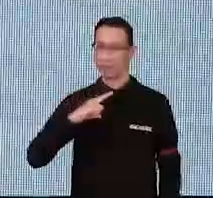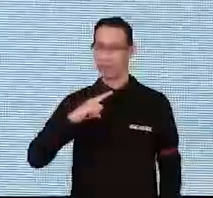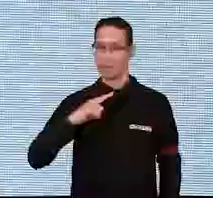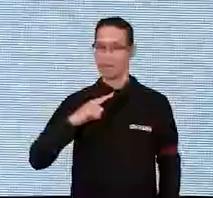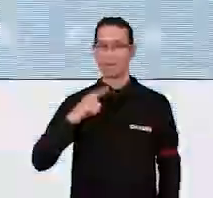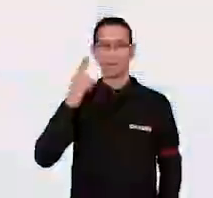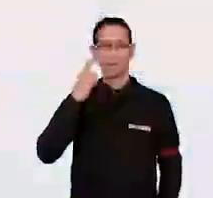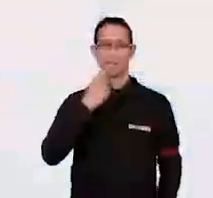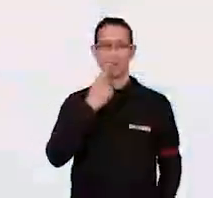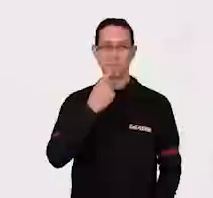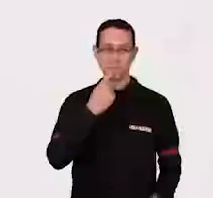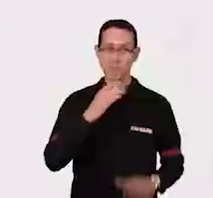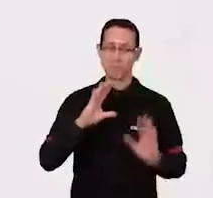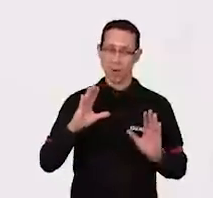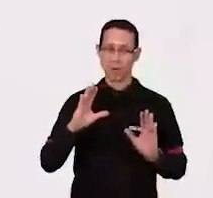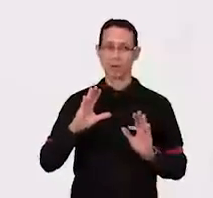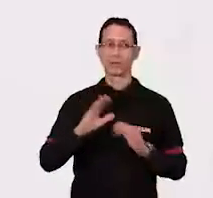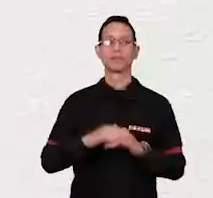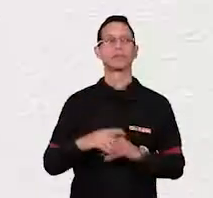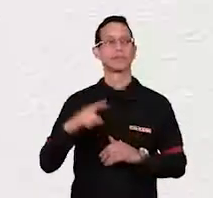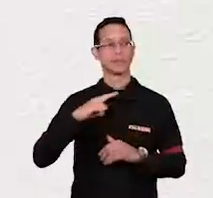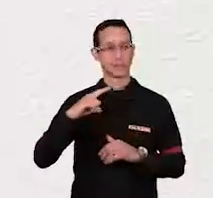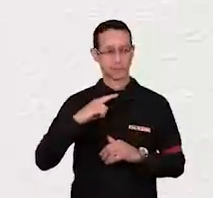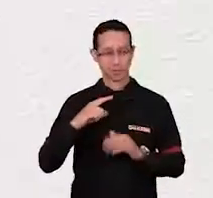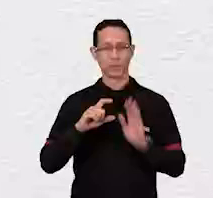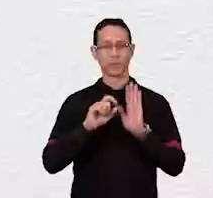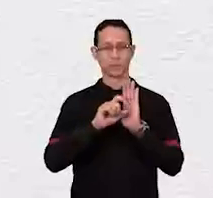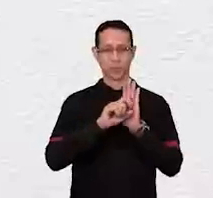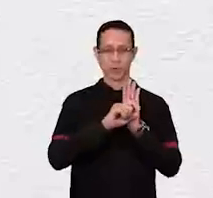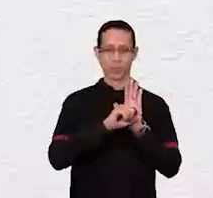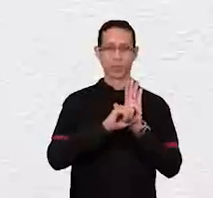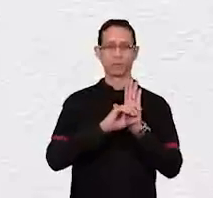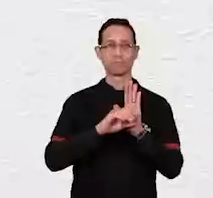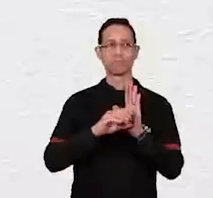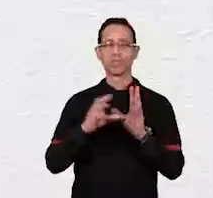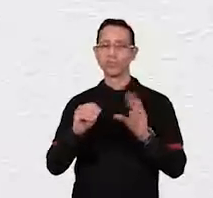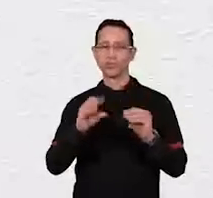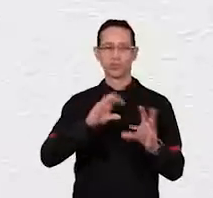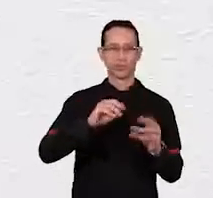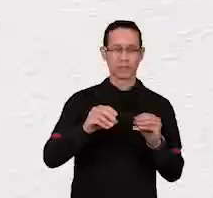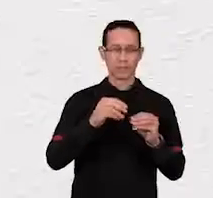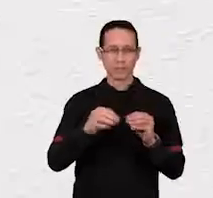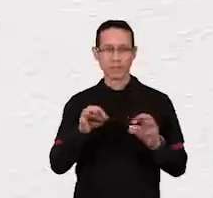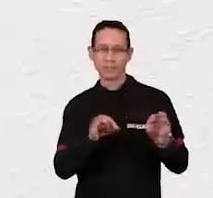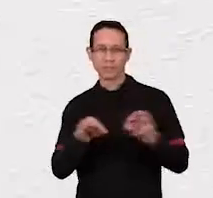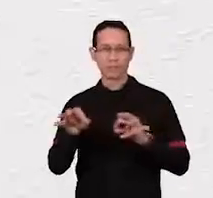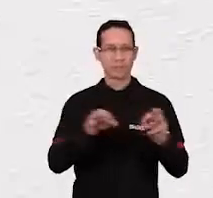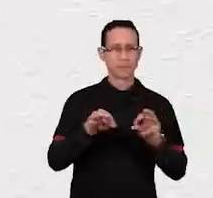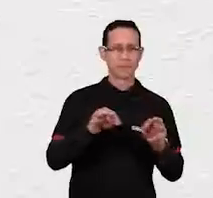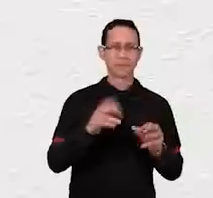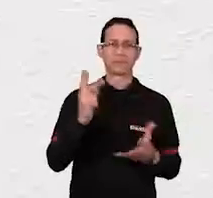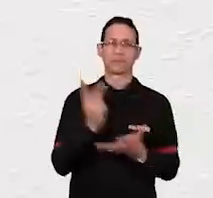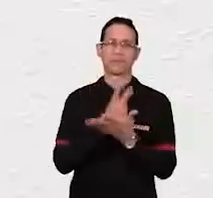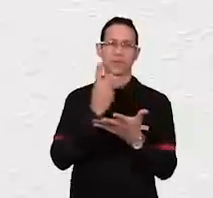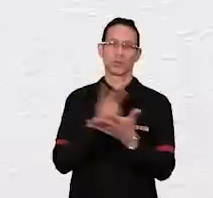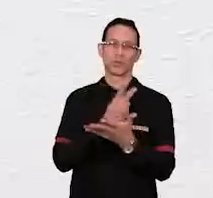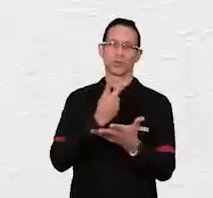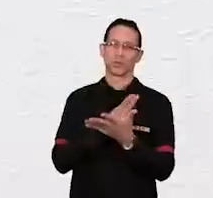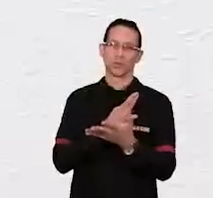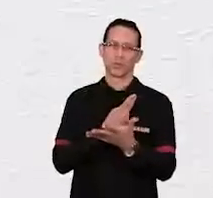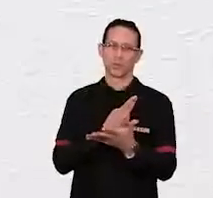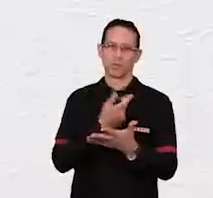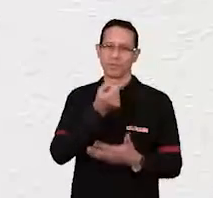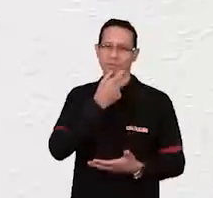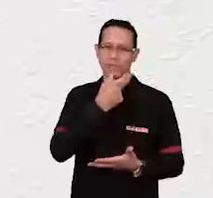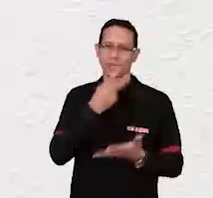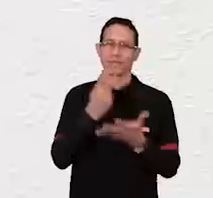otite com infecção secundária, né, fúngica, e que, de repente, o manejo não é correto,